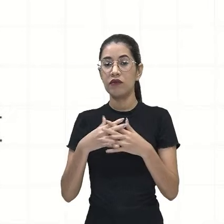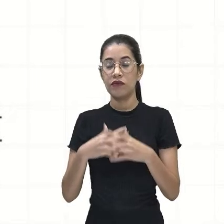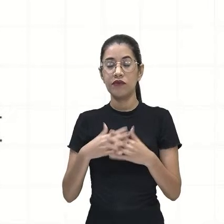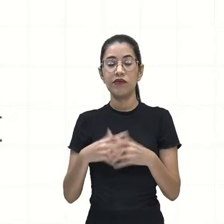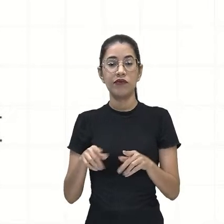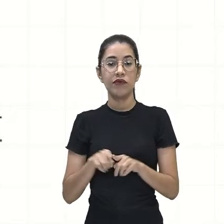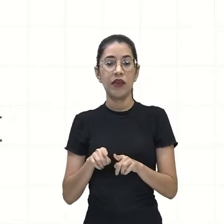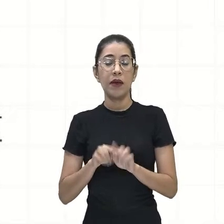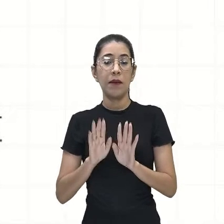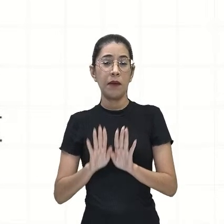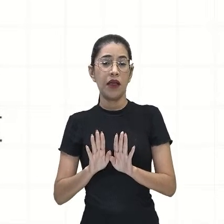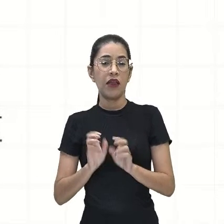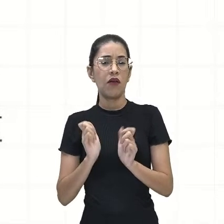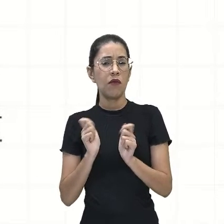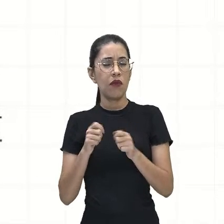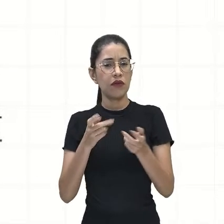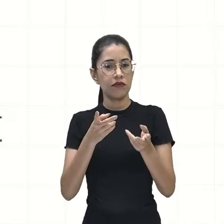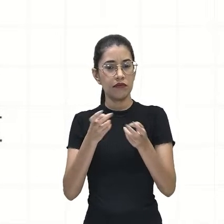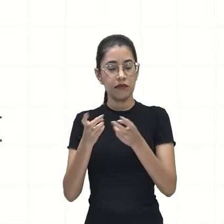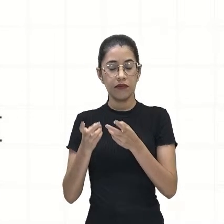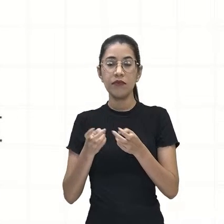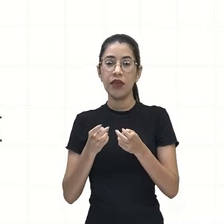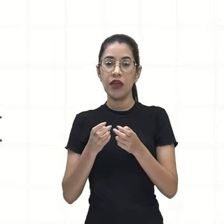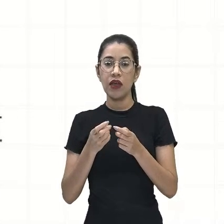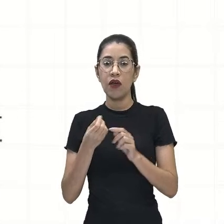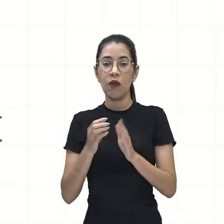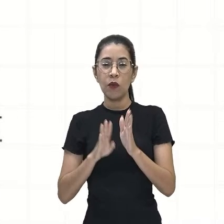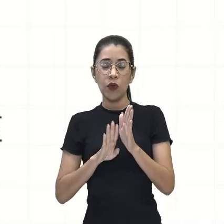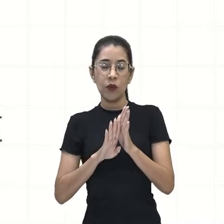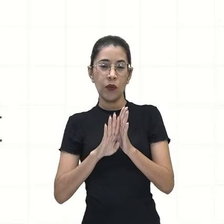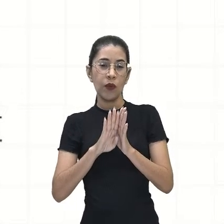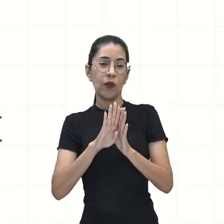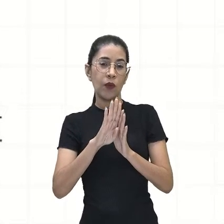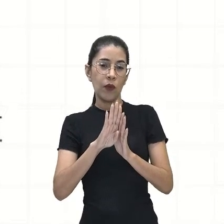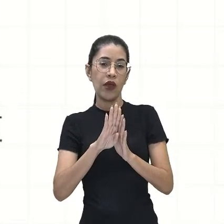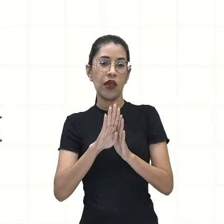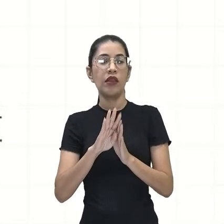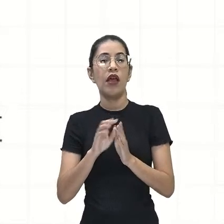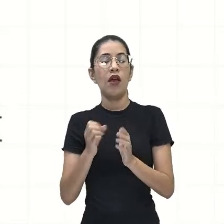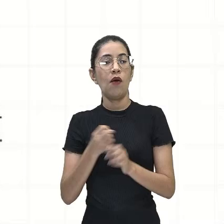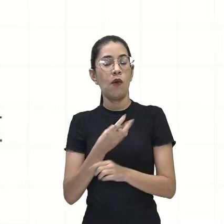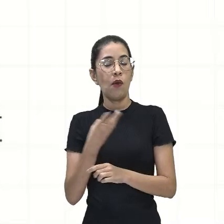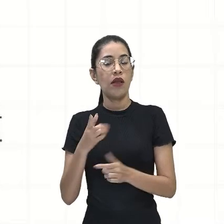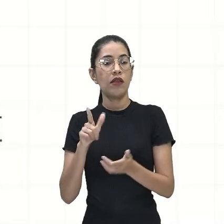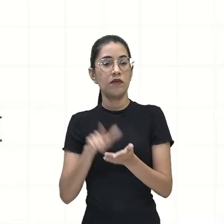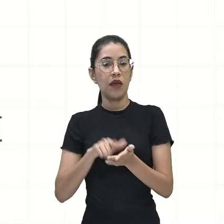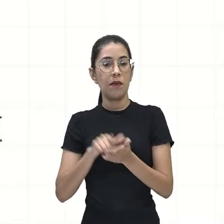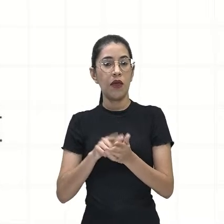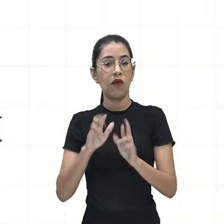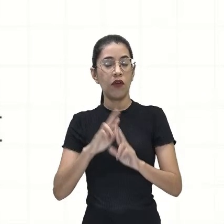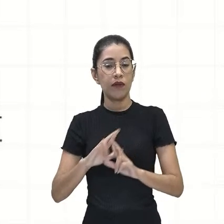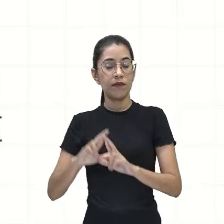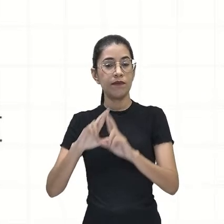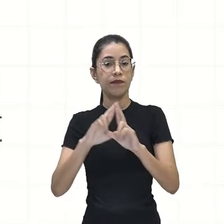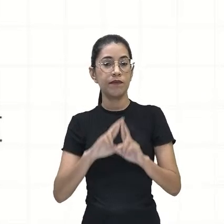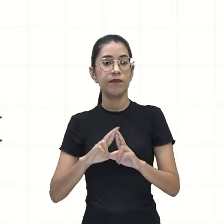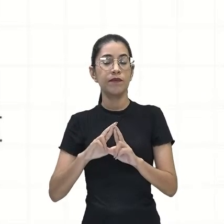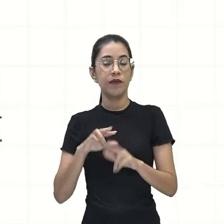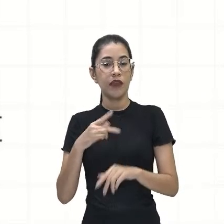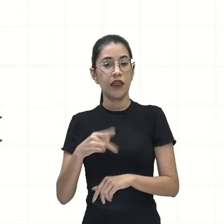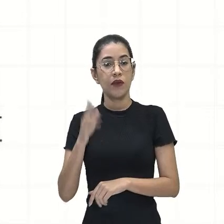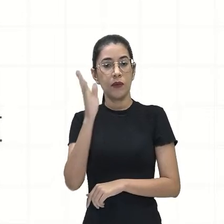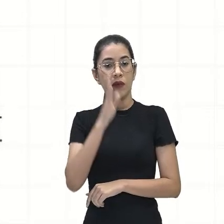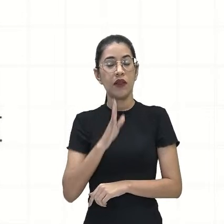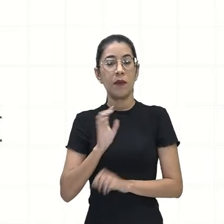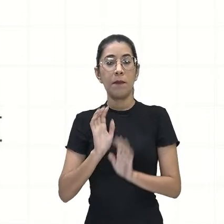eu consigo visualizar o crescimento, né, de papéis reciclados no Brasil, observe que a